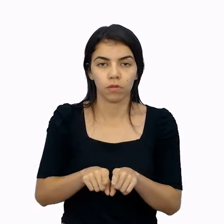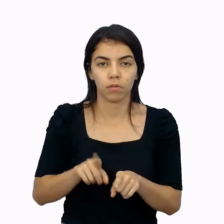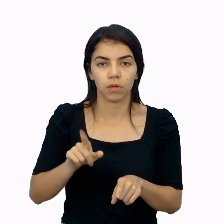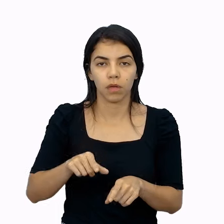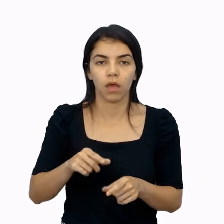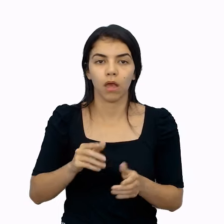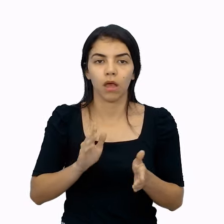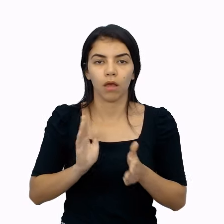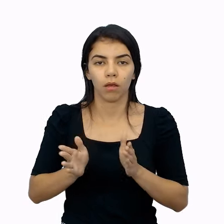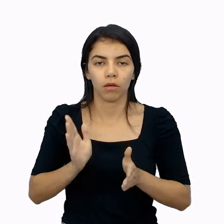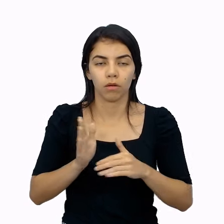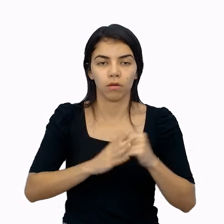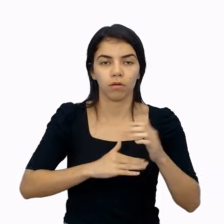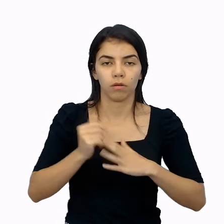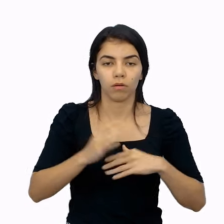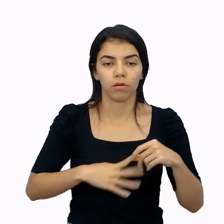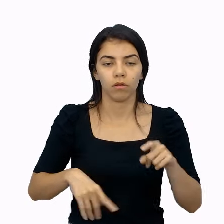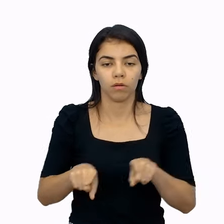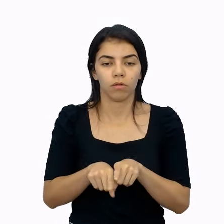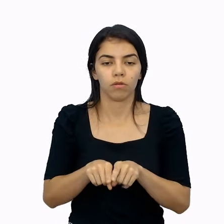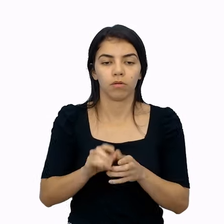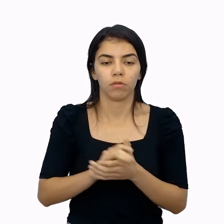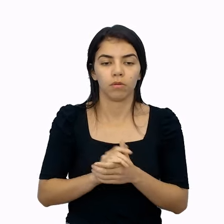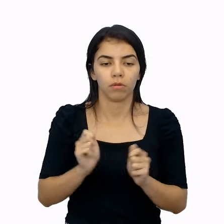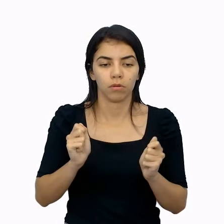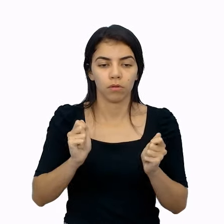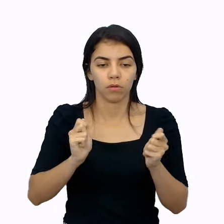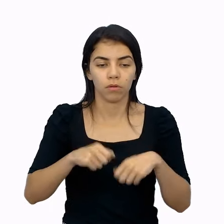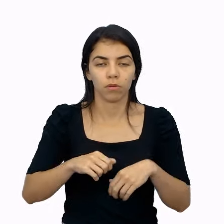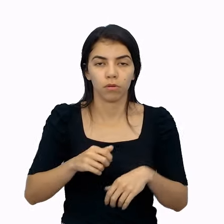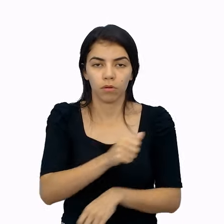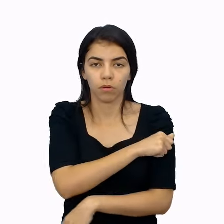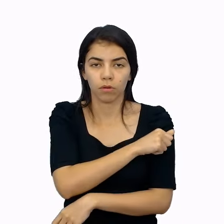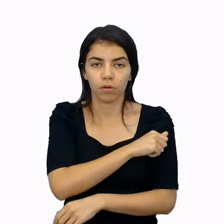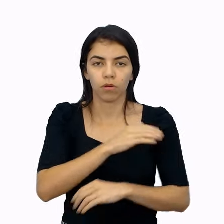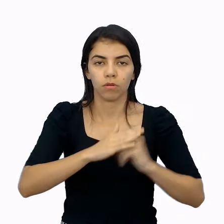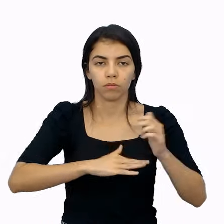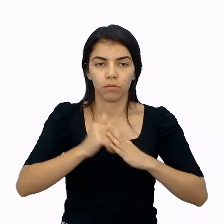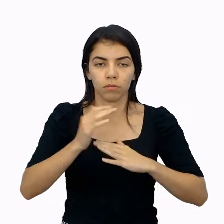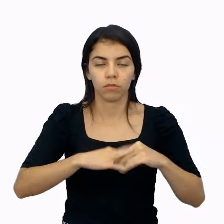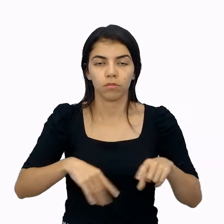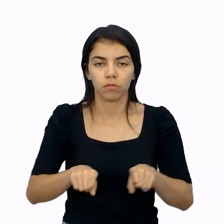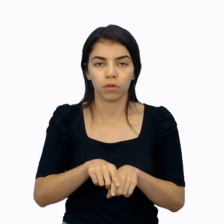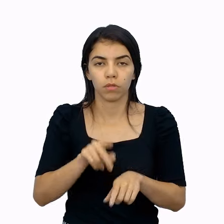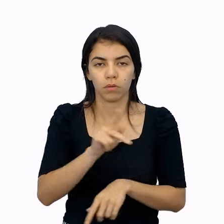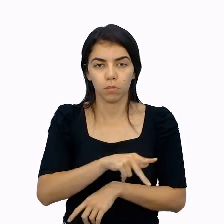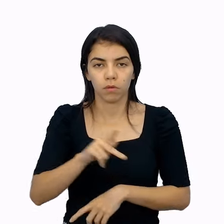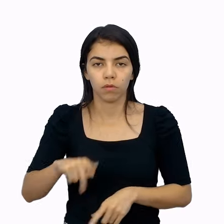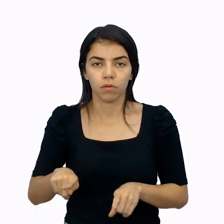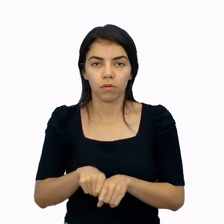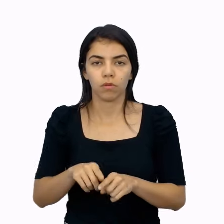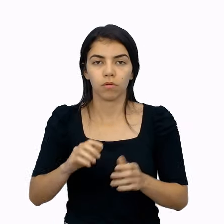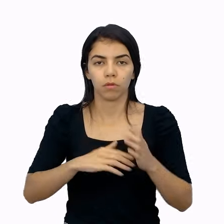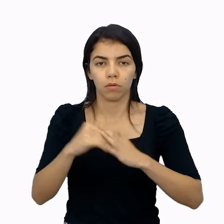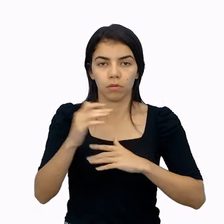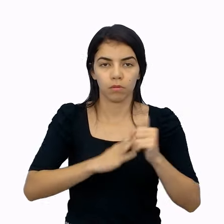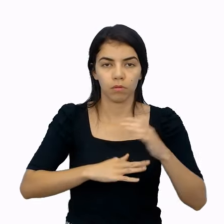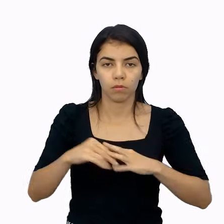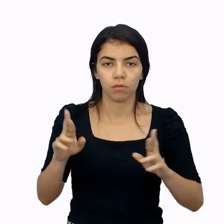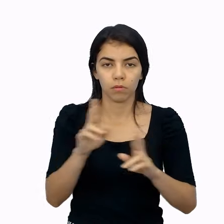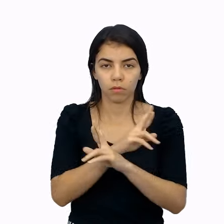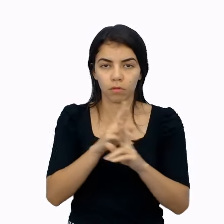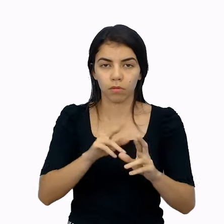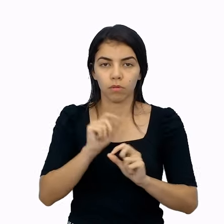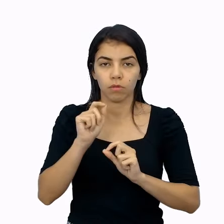dessa sequência são levadas e construídas juntamente com os estudantes. As sugestões dos processos relativos